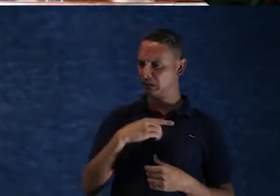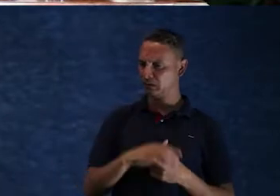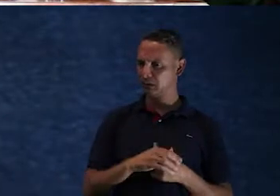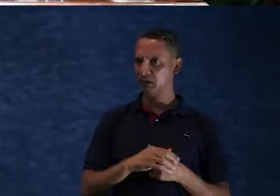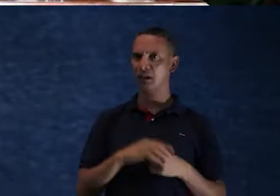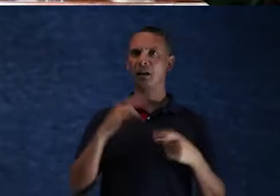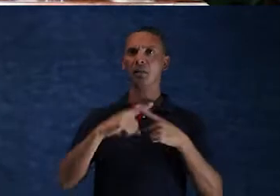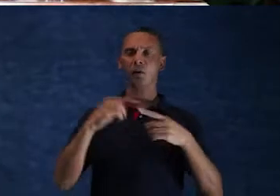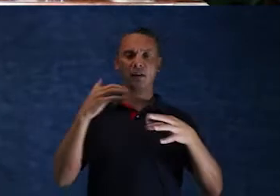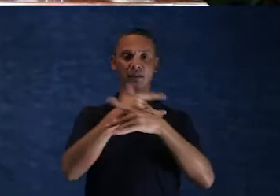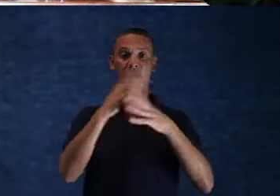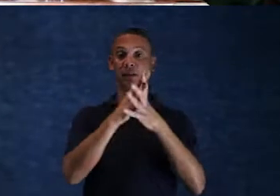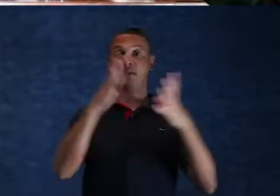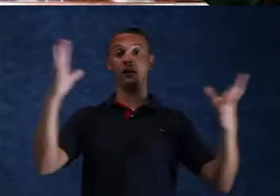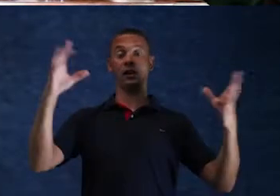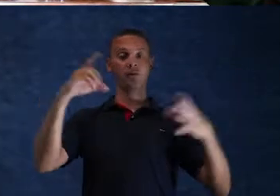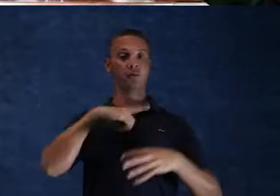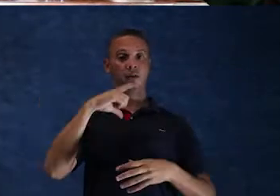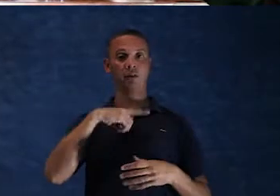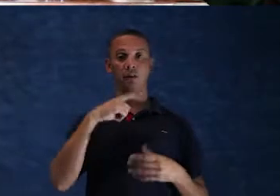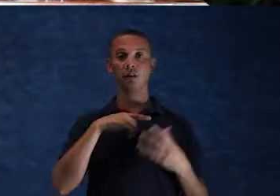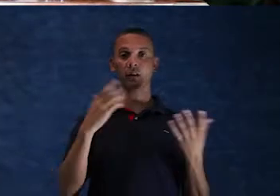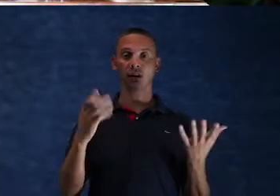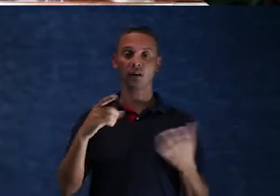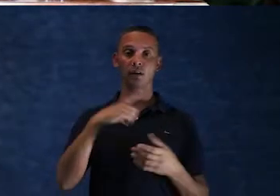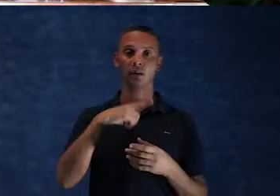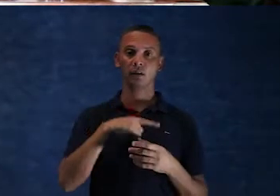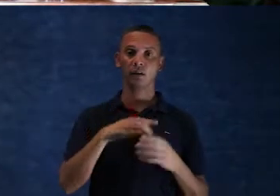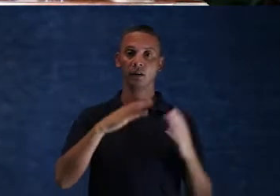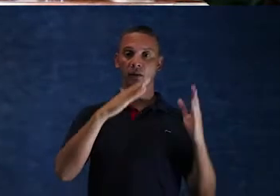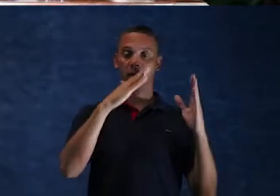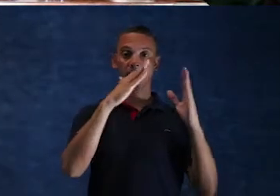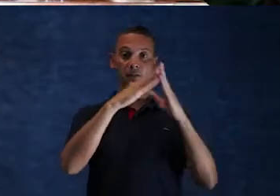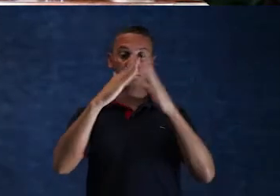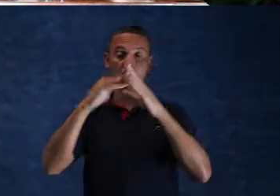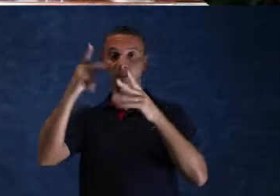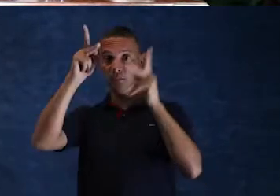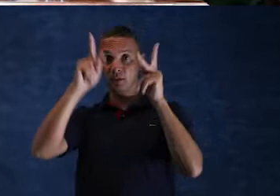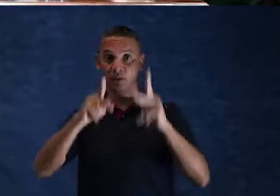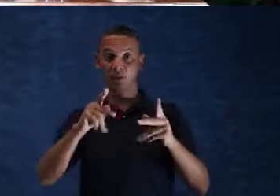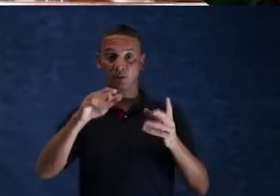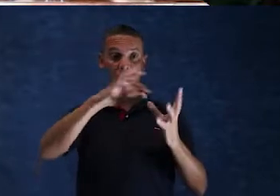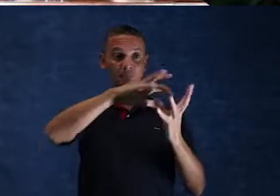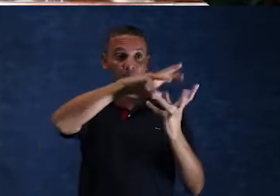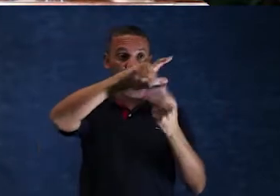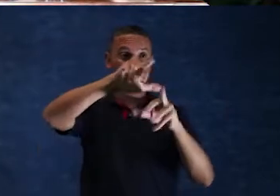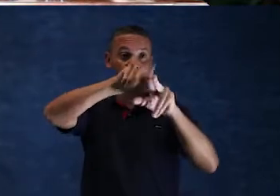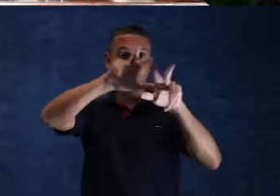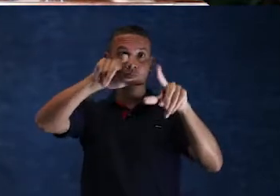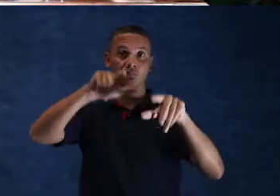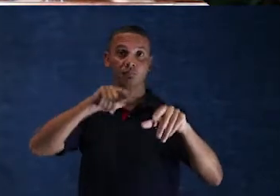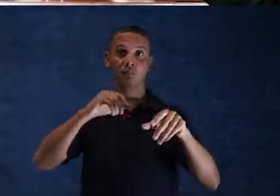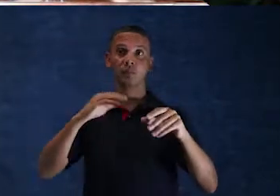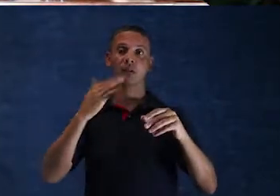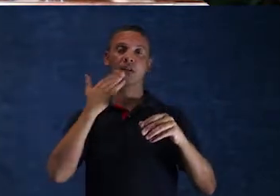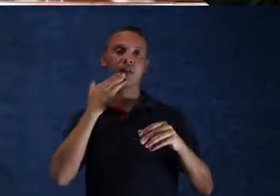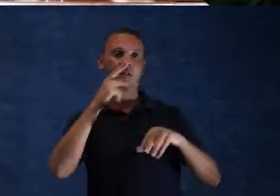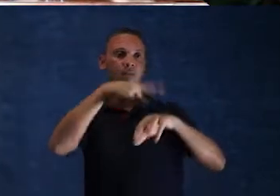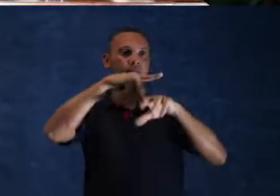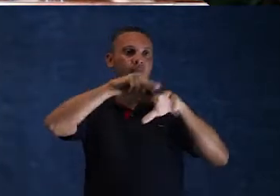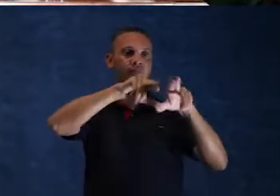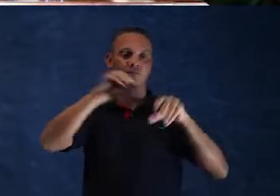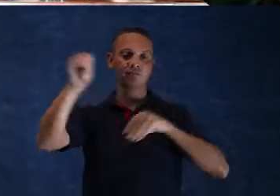uma metrópole que se constitui, na sua maioria, de habitantes oriundos não só de outros países, mas também de outras cidades e